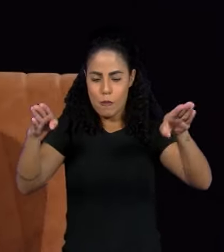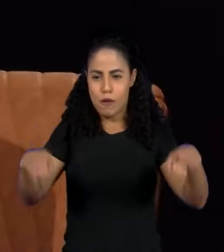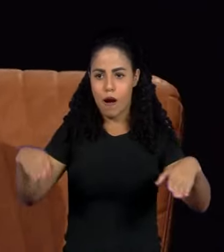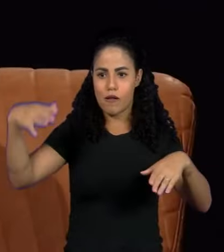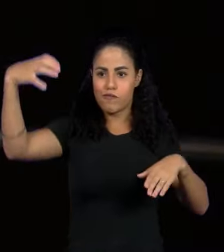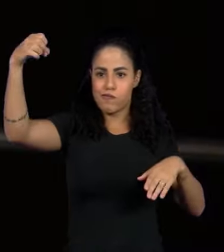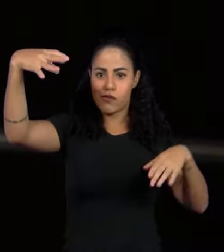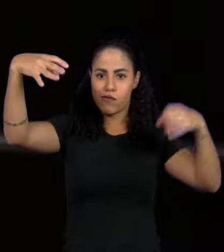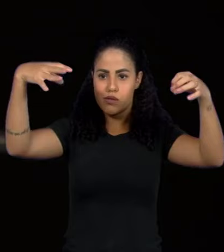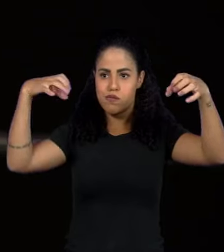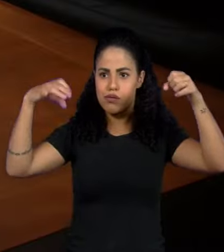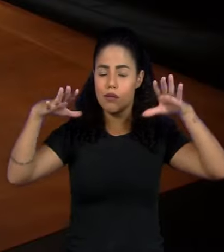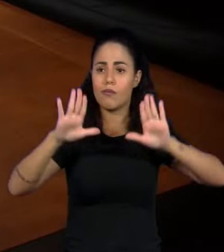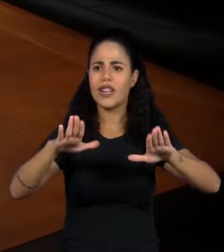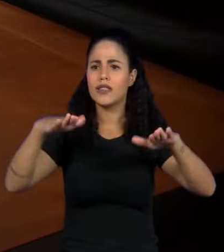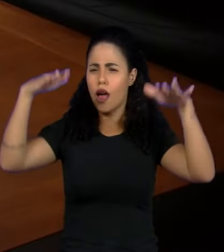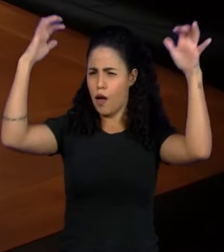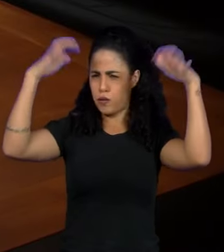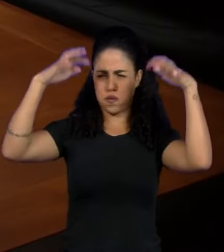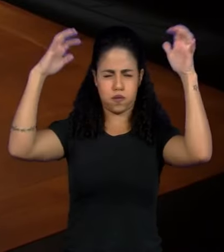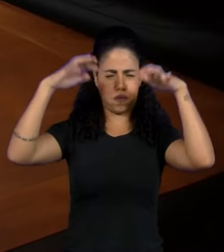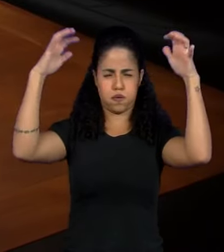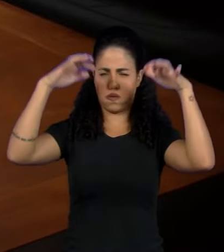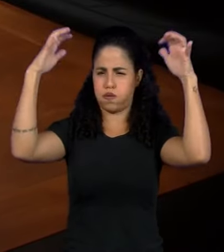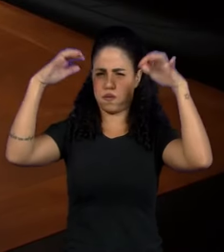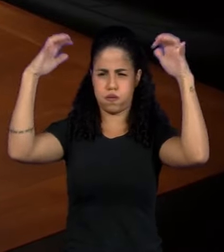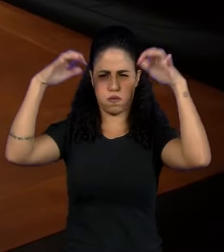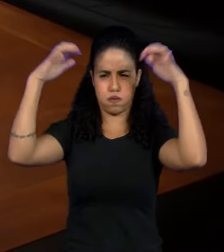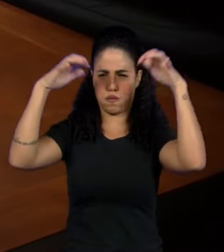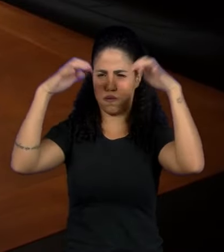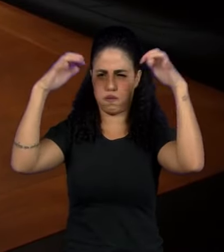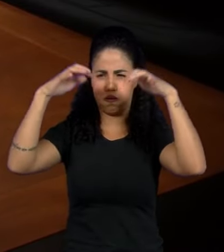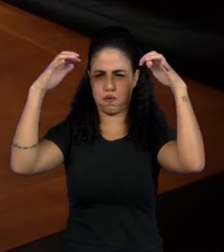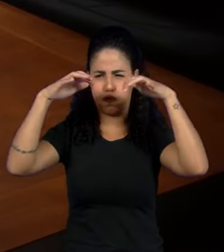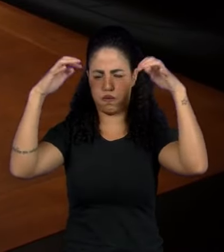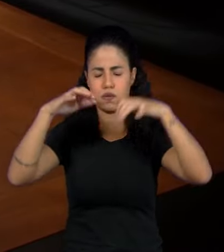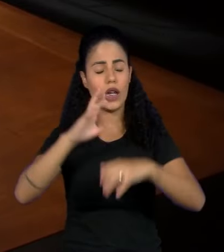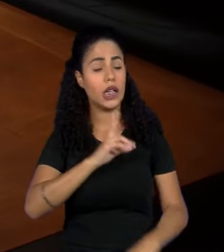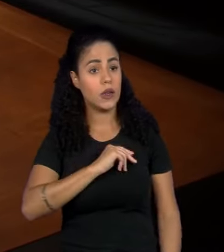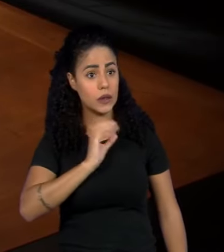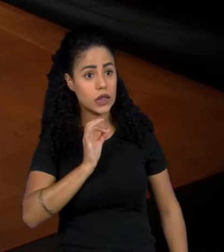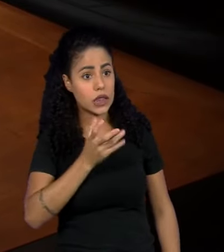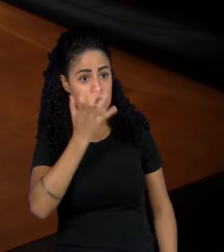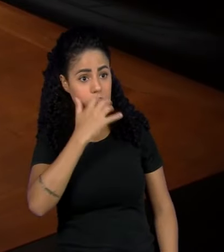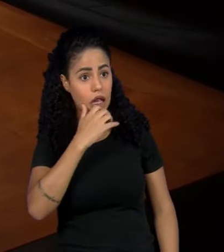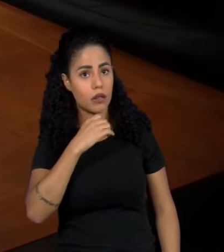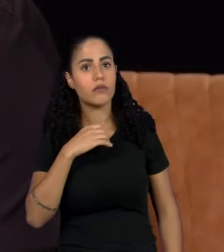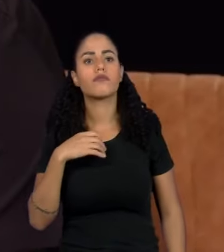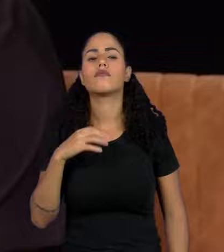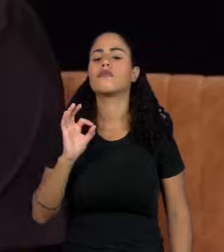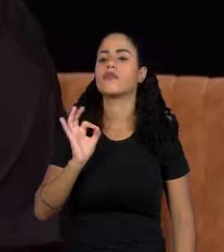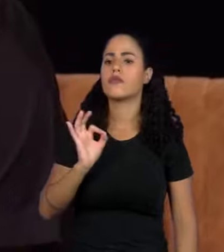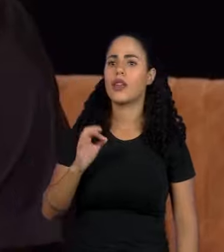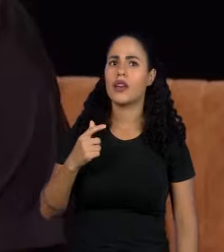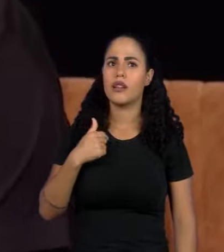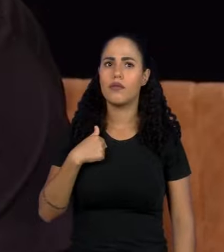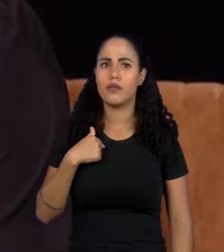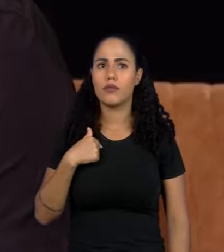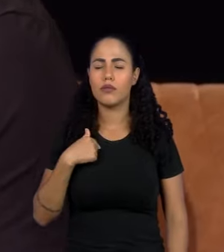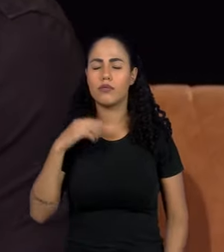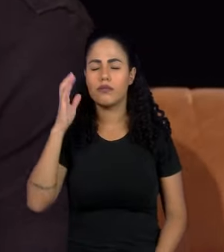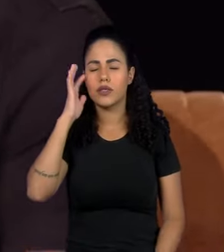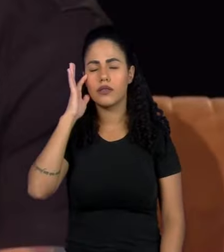chovia pra caramba, né? E aí não parece... vai ter ninguém. Sabe aquele filme que